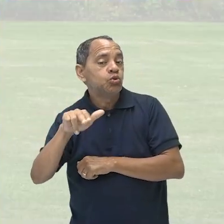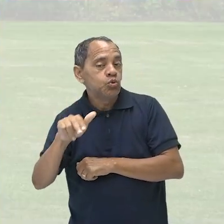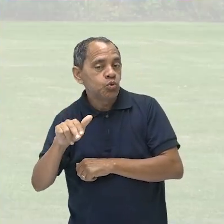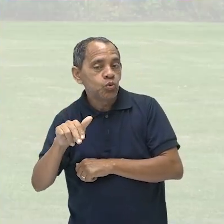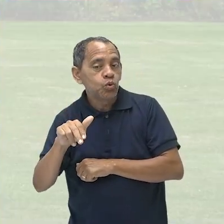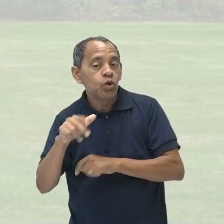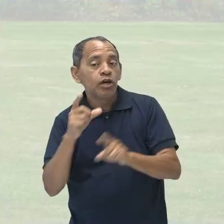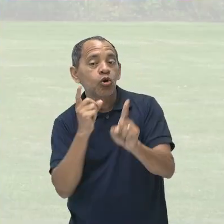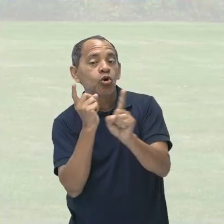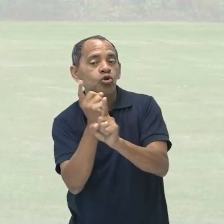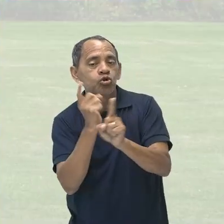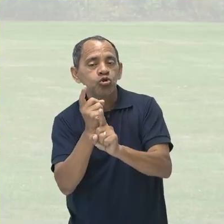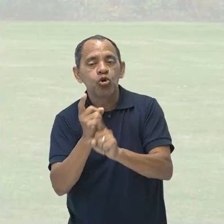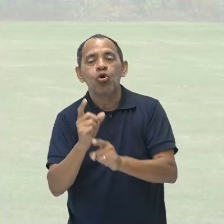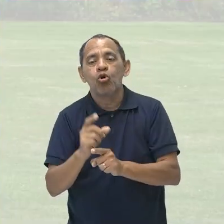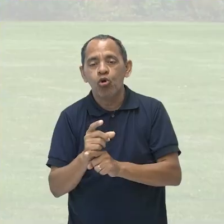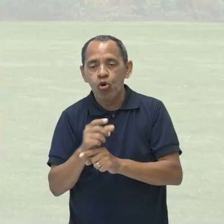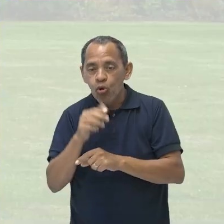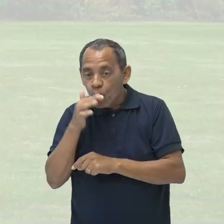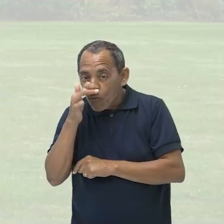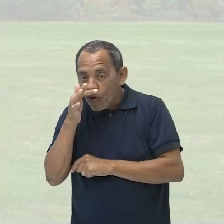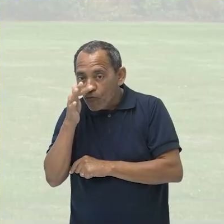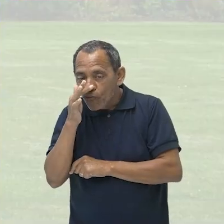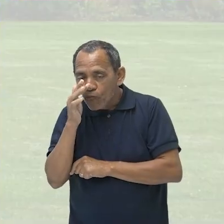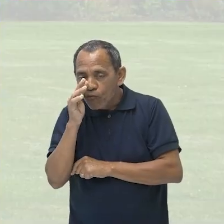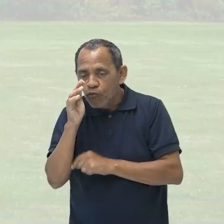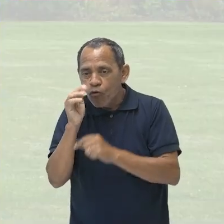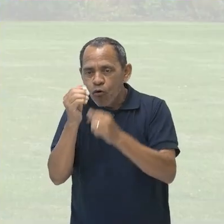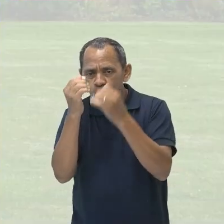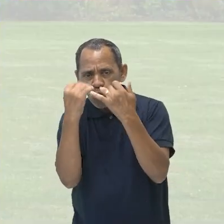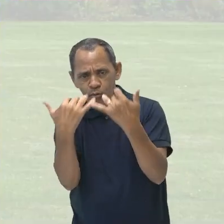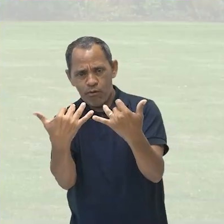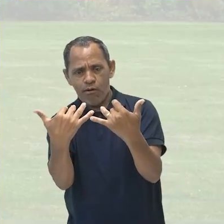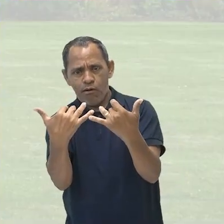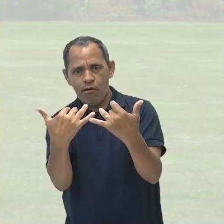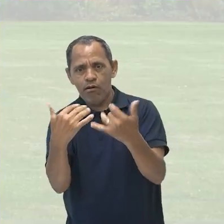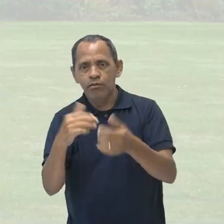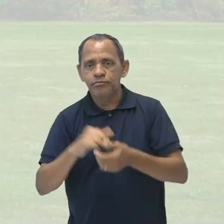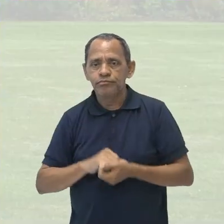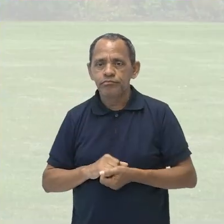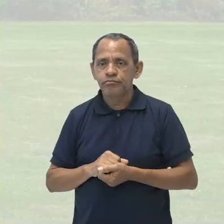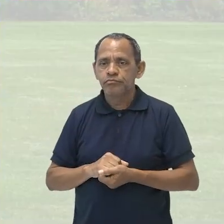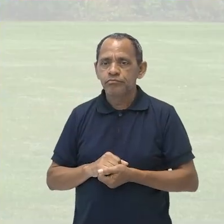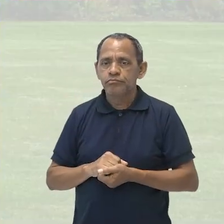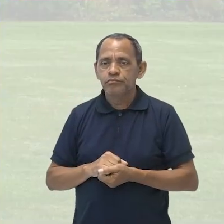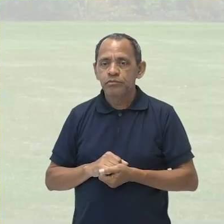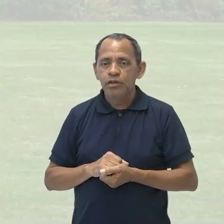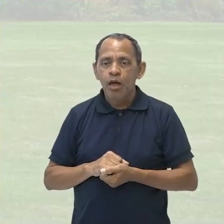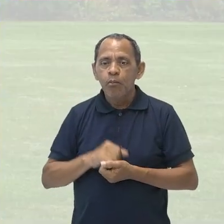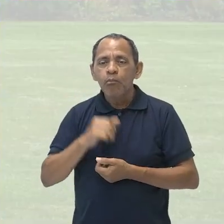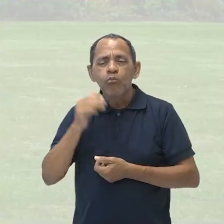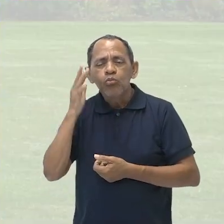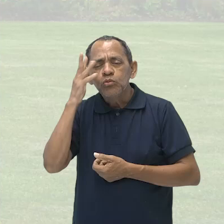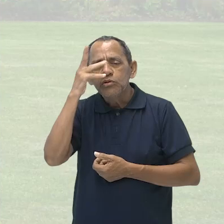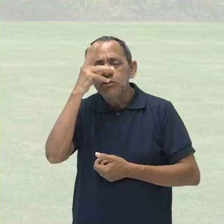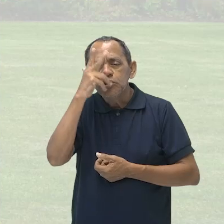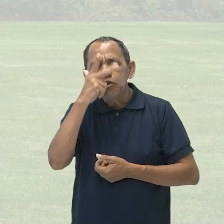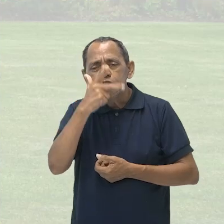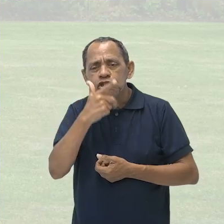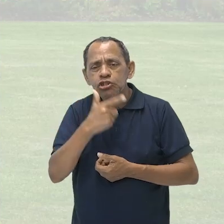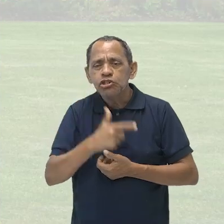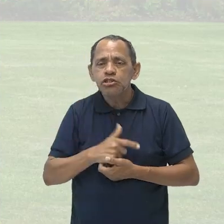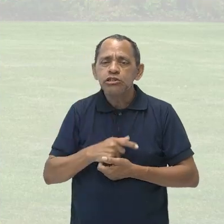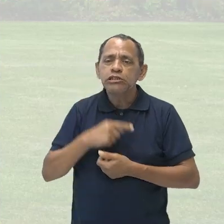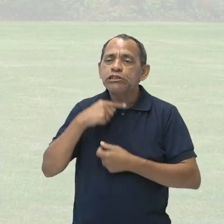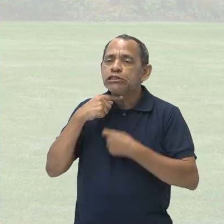uma planta que lhe chamasse a atenção? Uma flor que de tão bonita você sentiu vontade de colher e